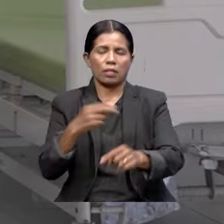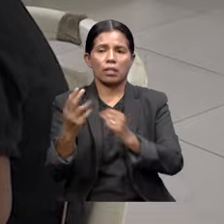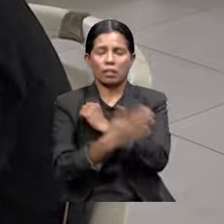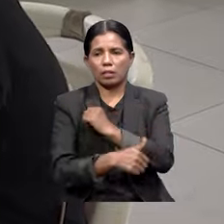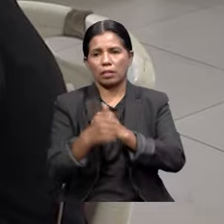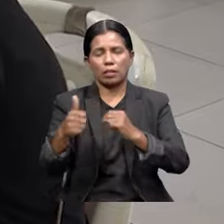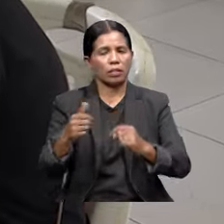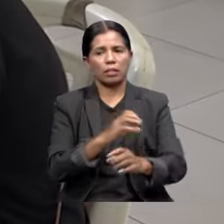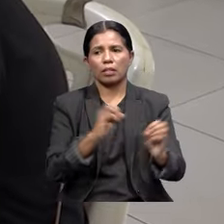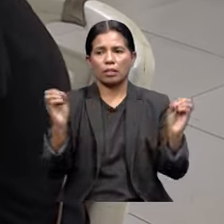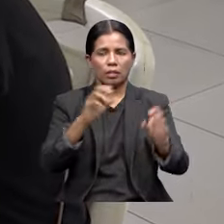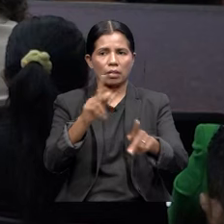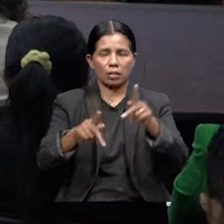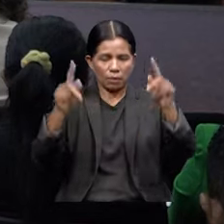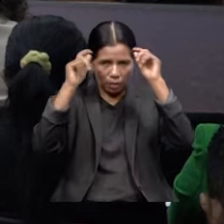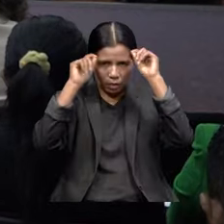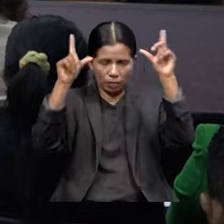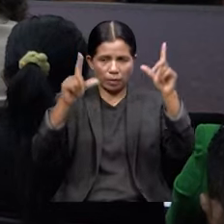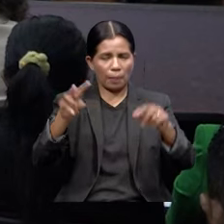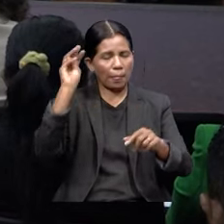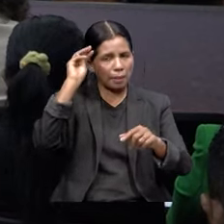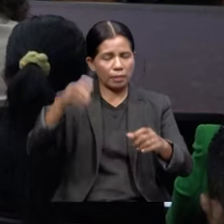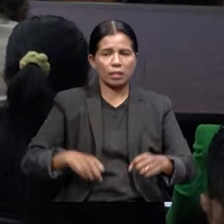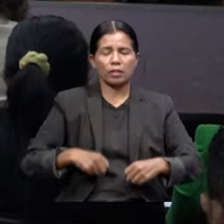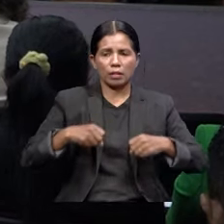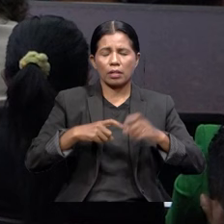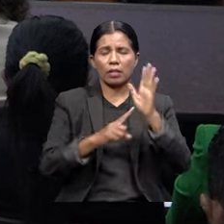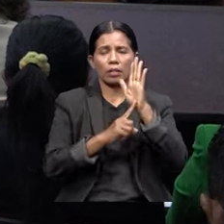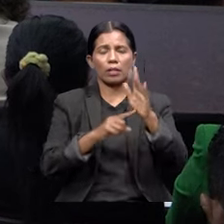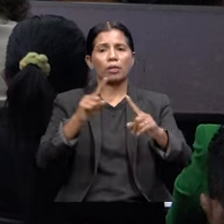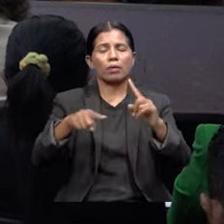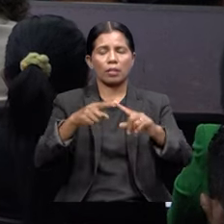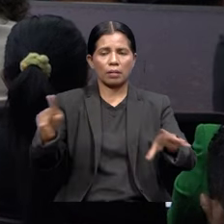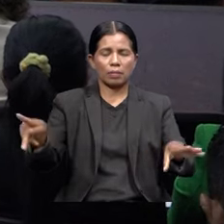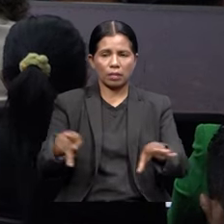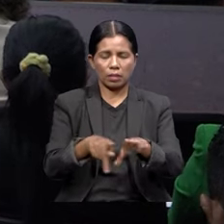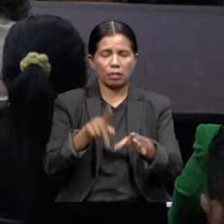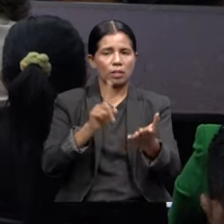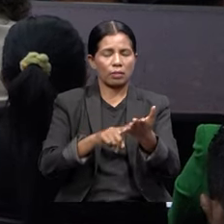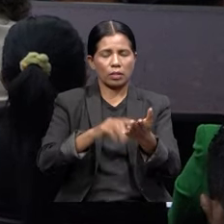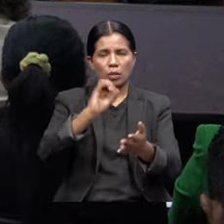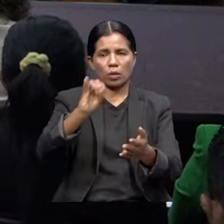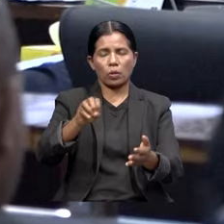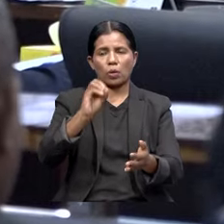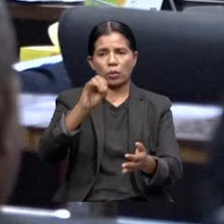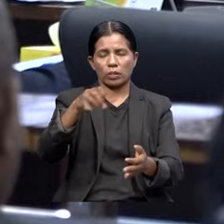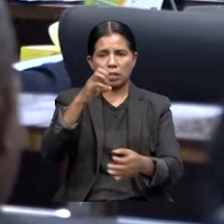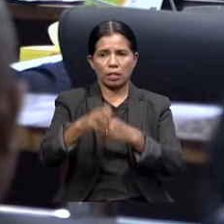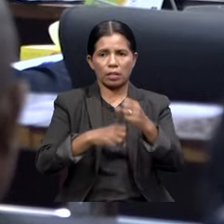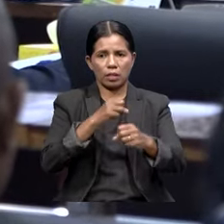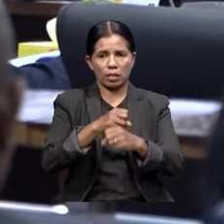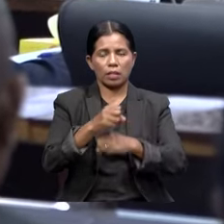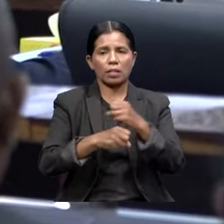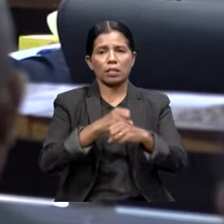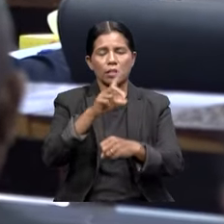liur balun la o cidadão Timor. Ministra Saúde atou questão ne, bem ira participa debate generalidade proposta Orçamento Geral do Estado